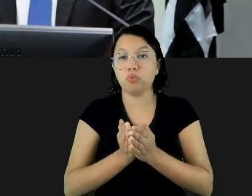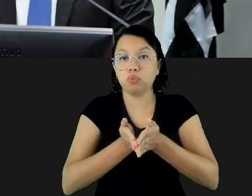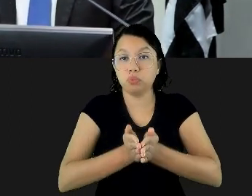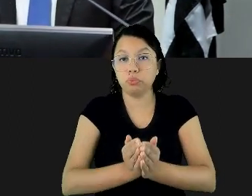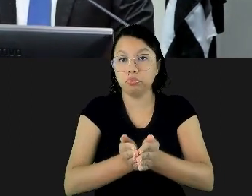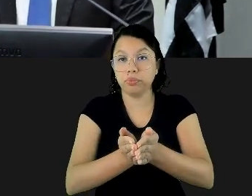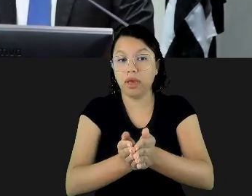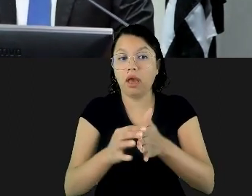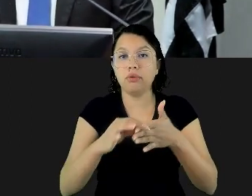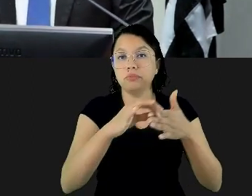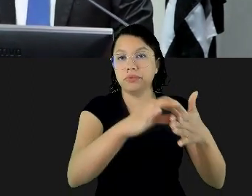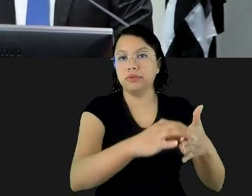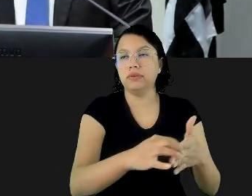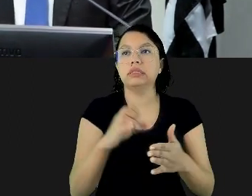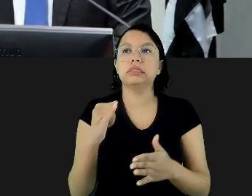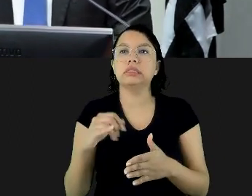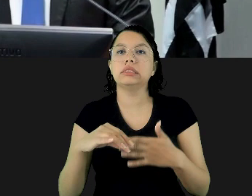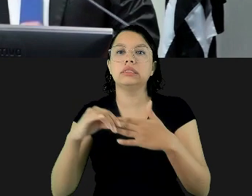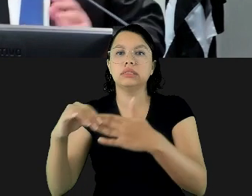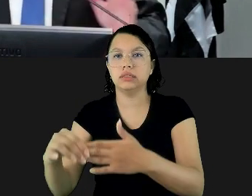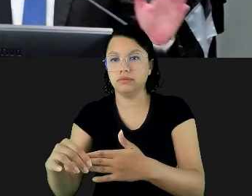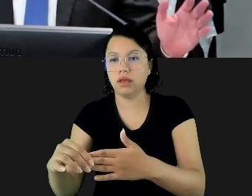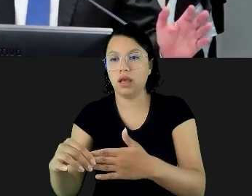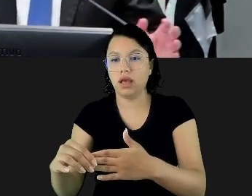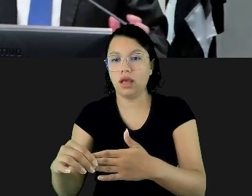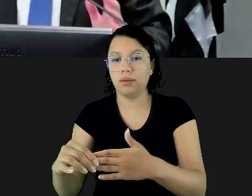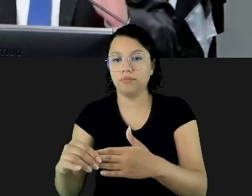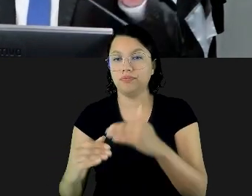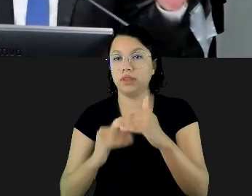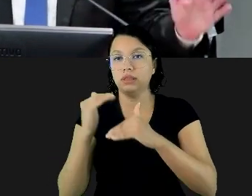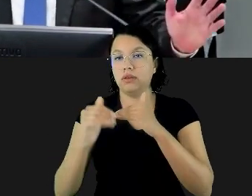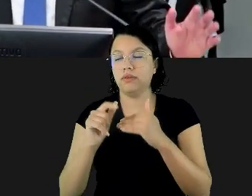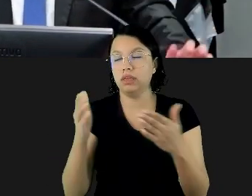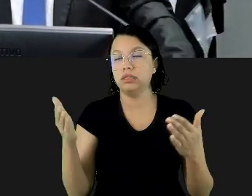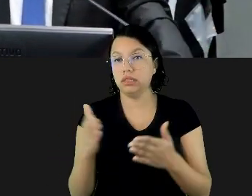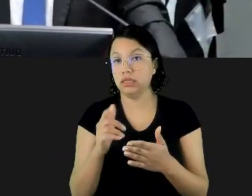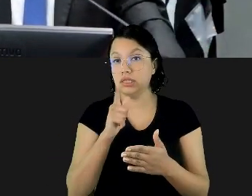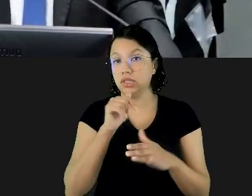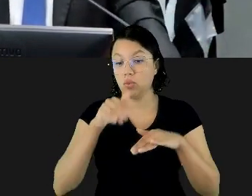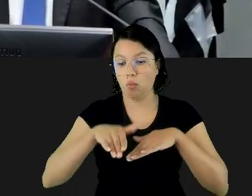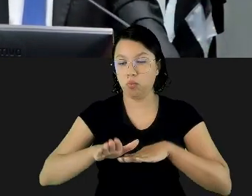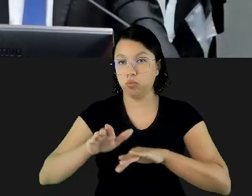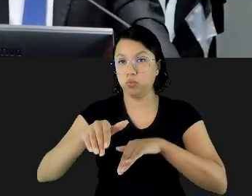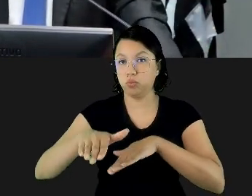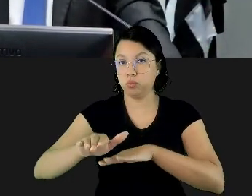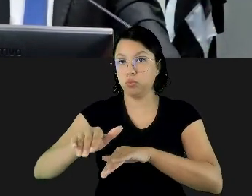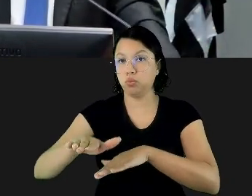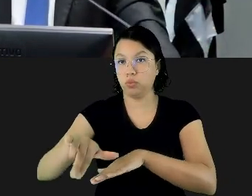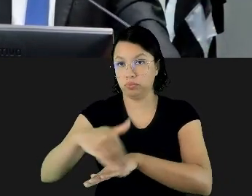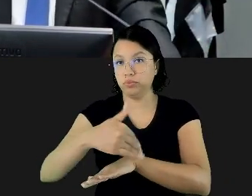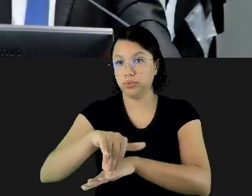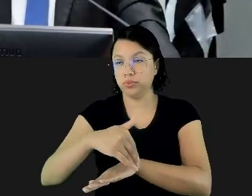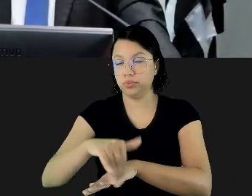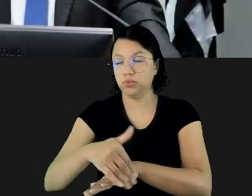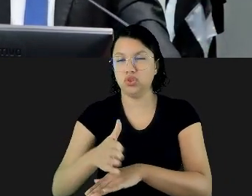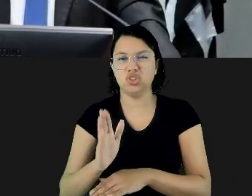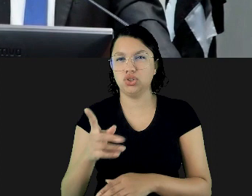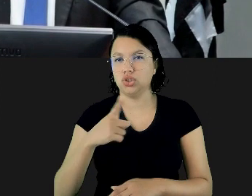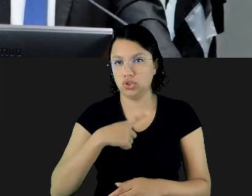levar a carne para Iquique, através desse corredor que está já pré-desenhado, pré-concebido,